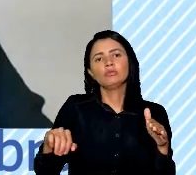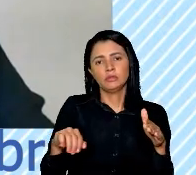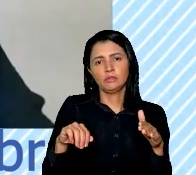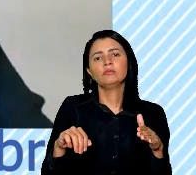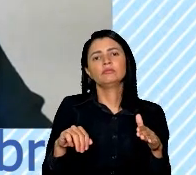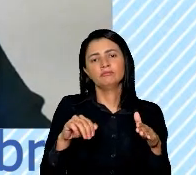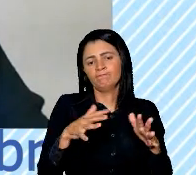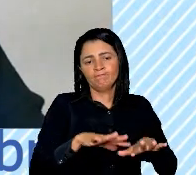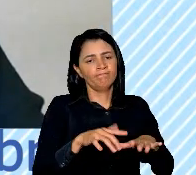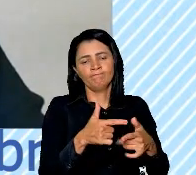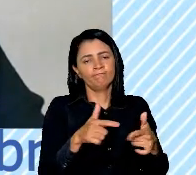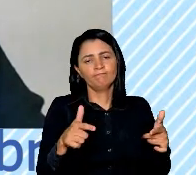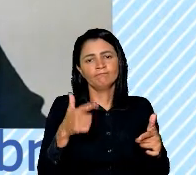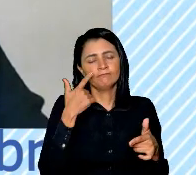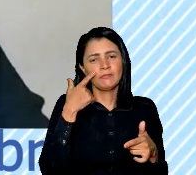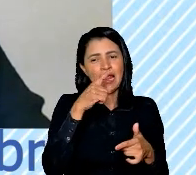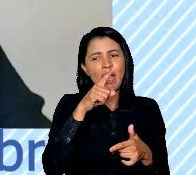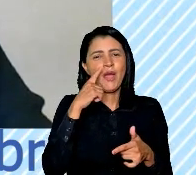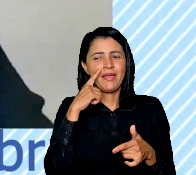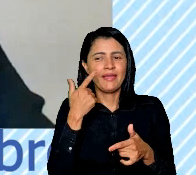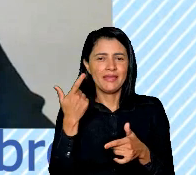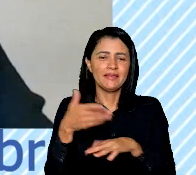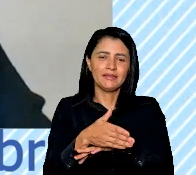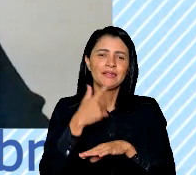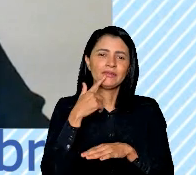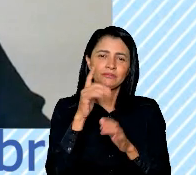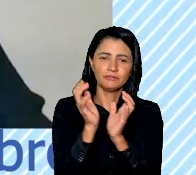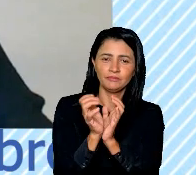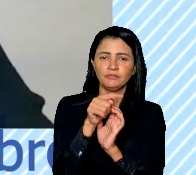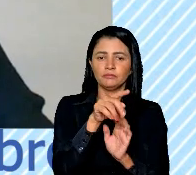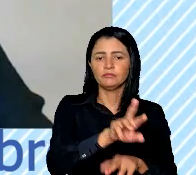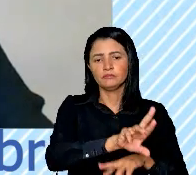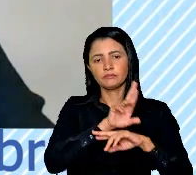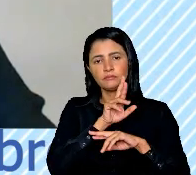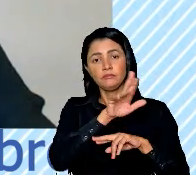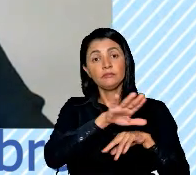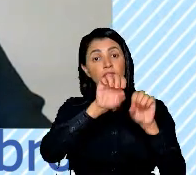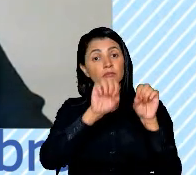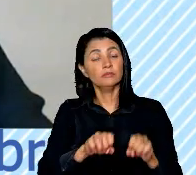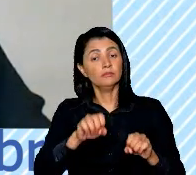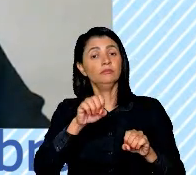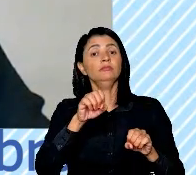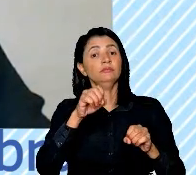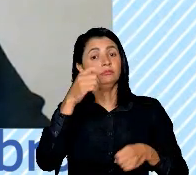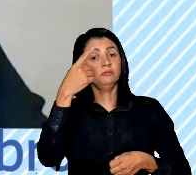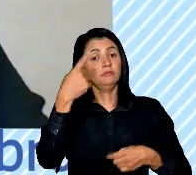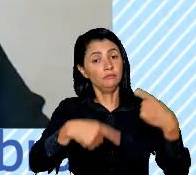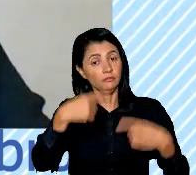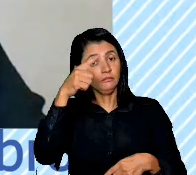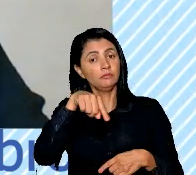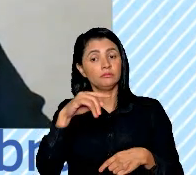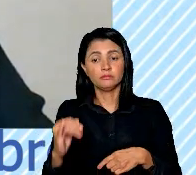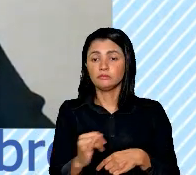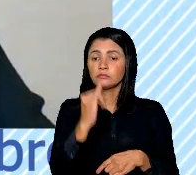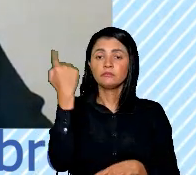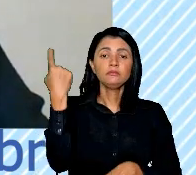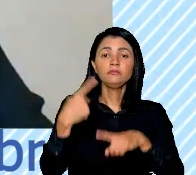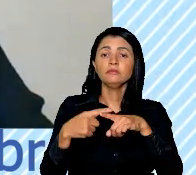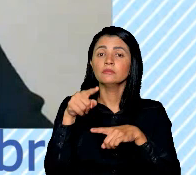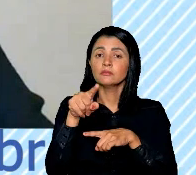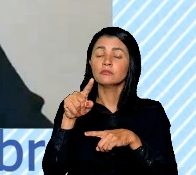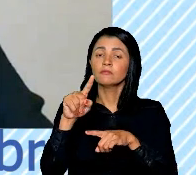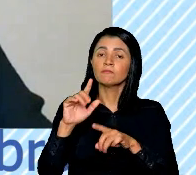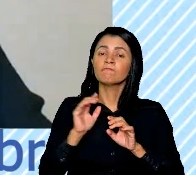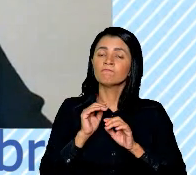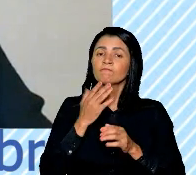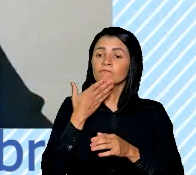o acesso dos grupos subrepresentados ao processo eleitoral e ao sistema político é imprescindível, não apenas porque vem a enriquecer